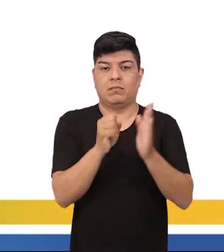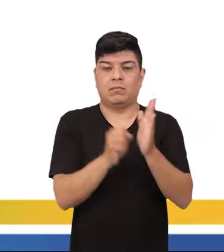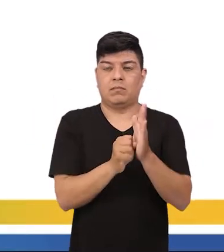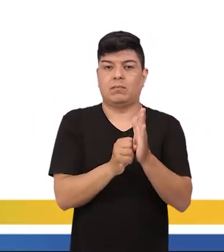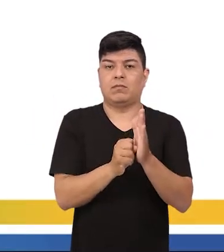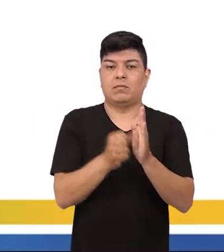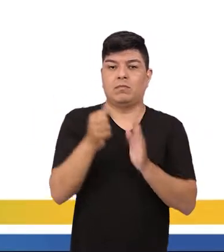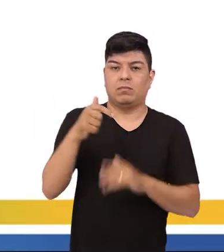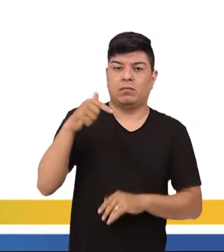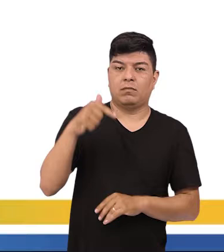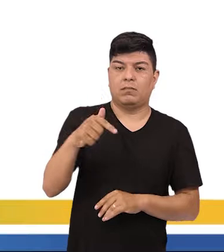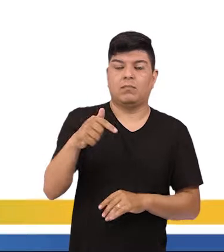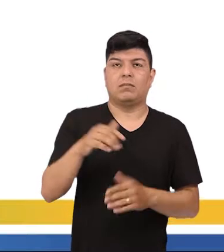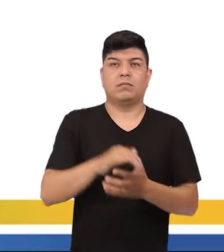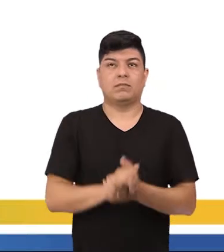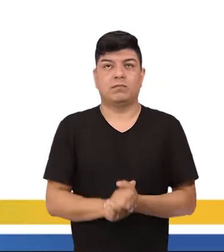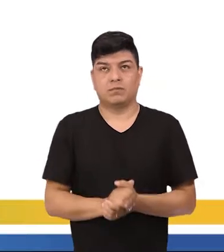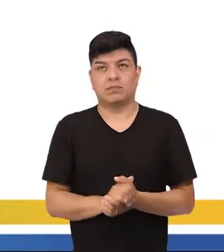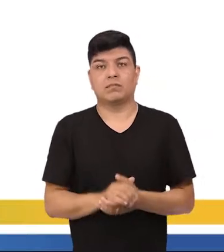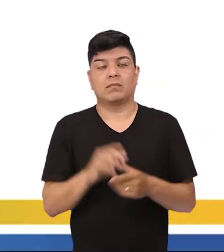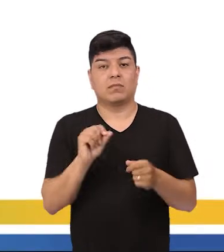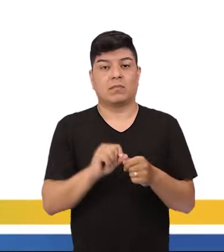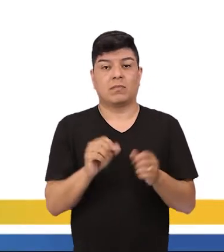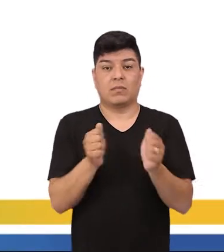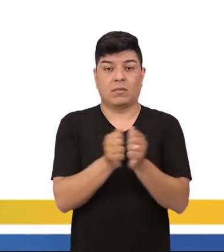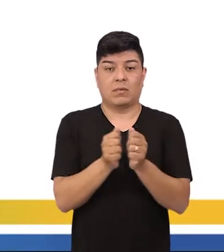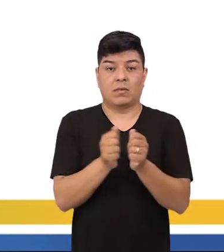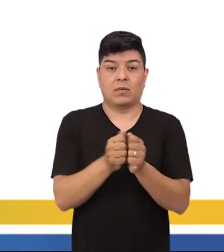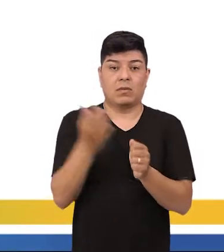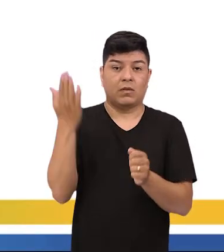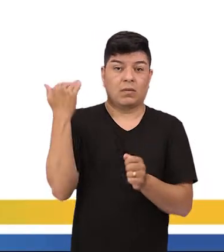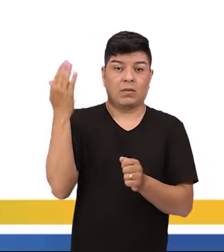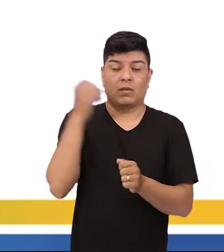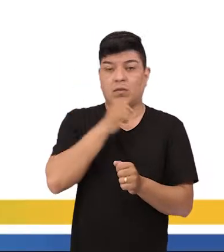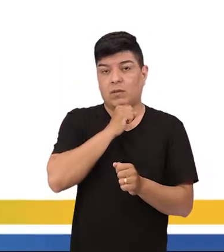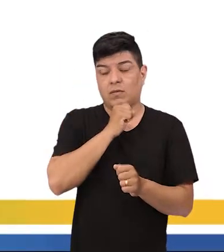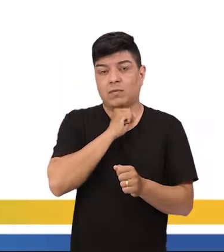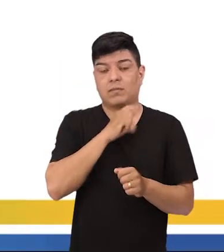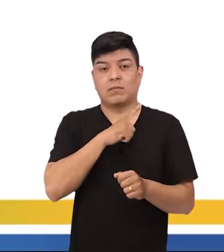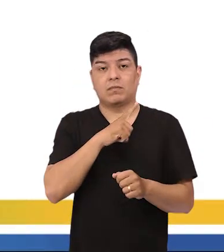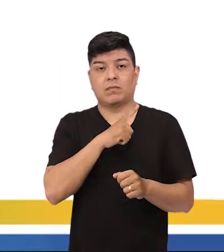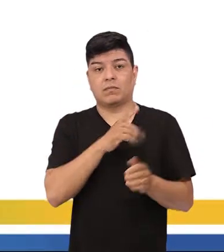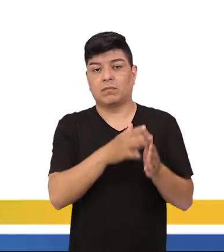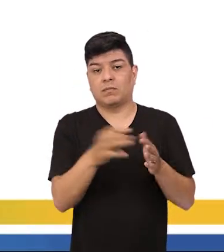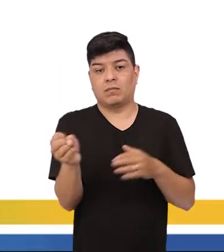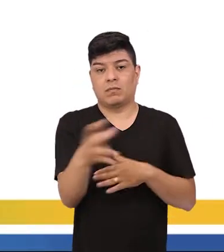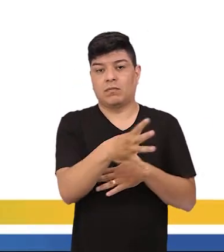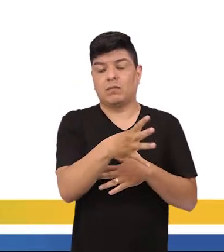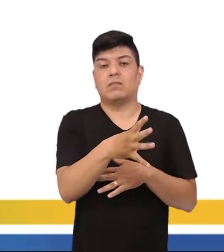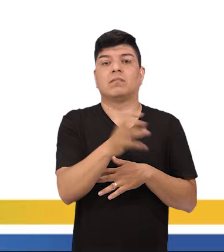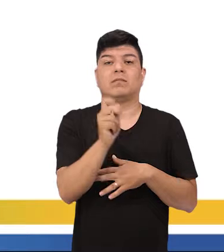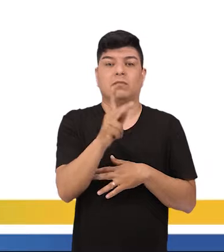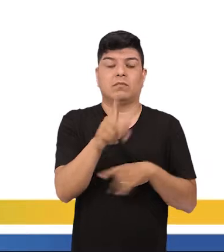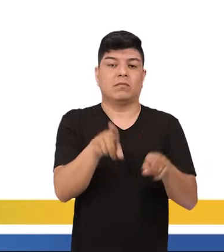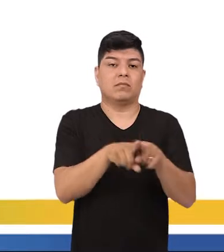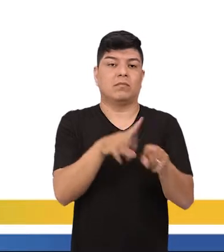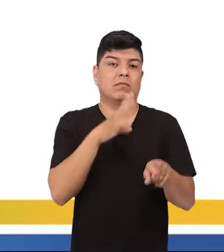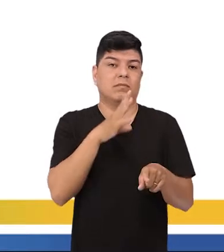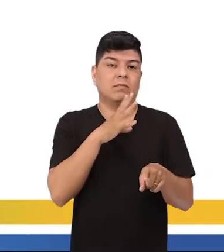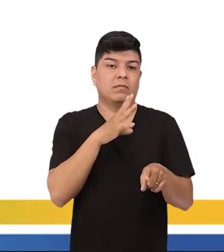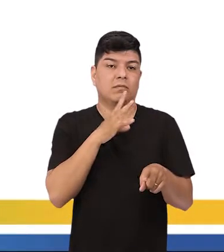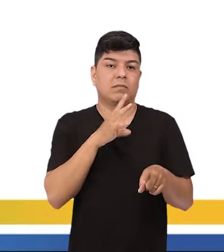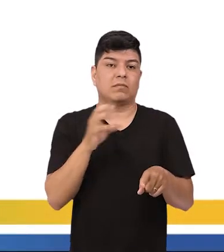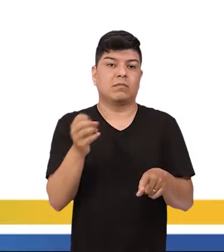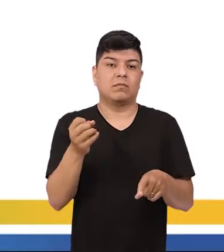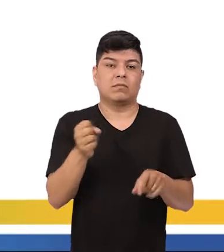século XVII, ou seja, né, faz parte do antigo regime da época moderna e é conhecido como